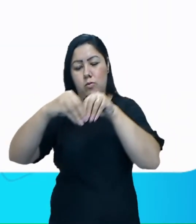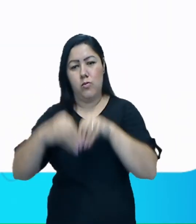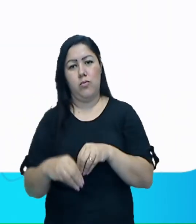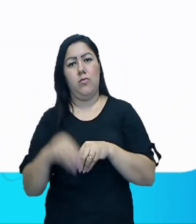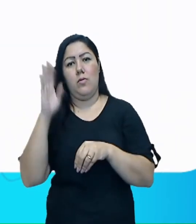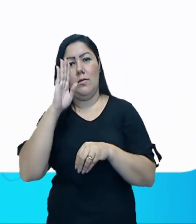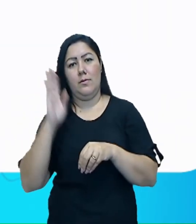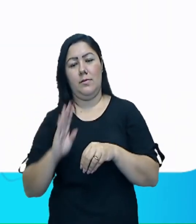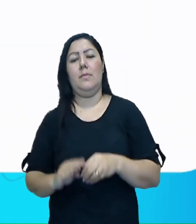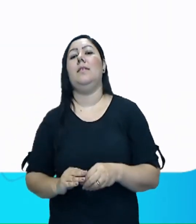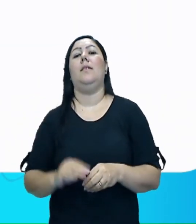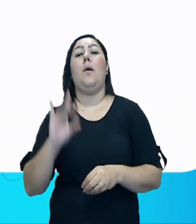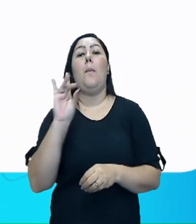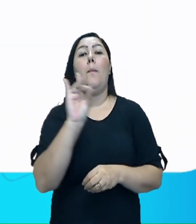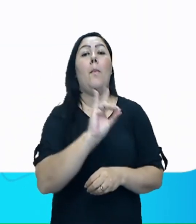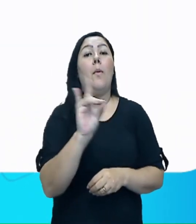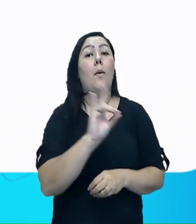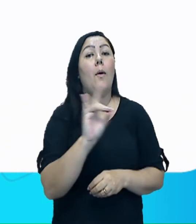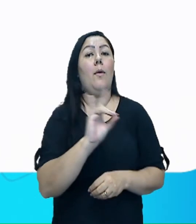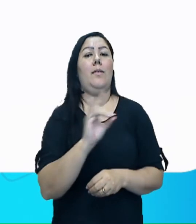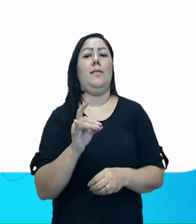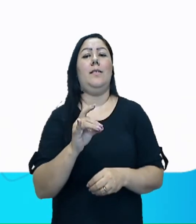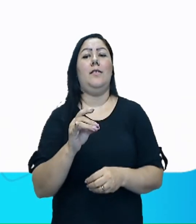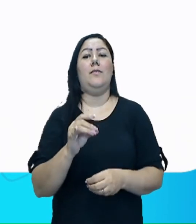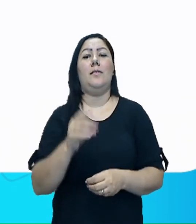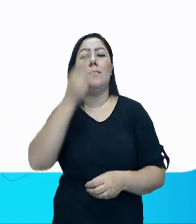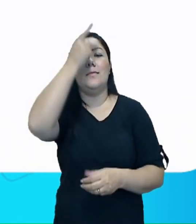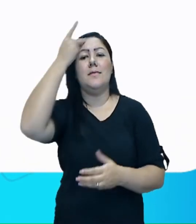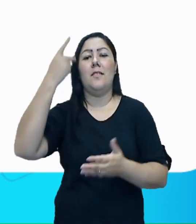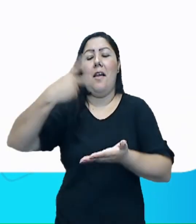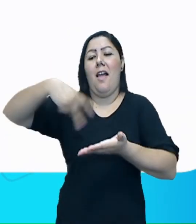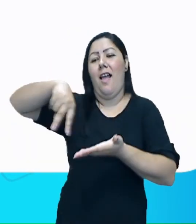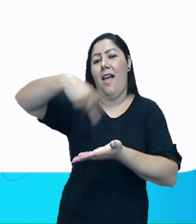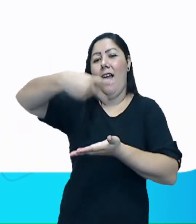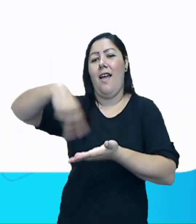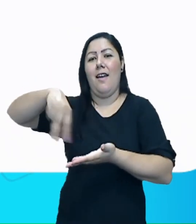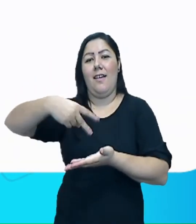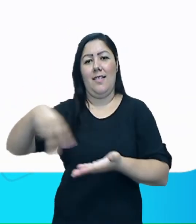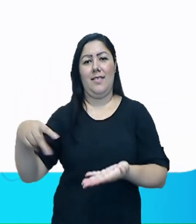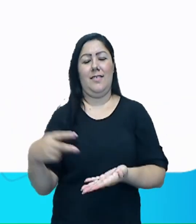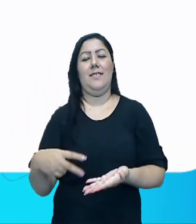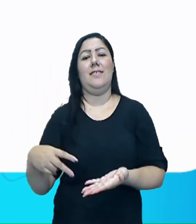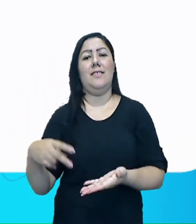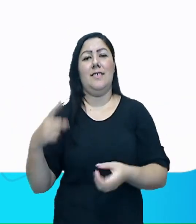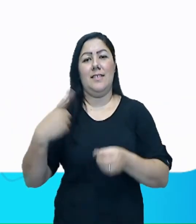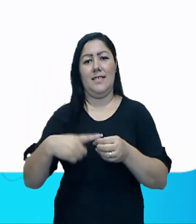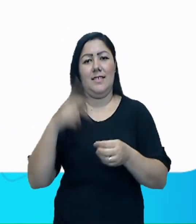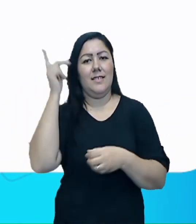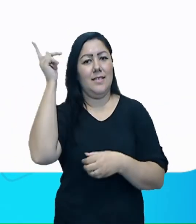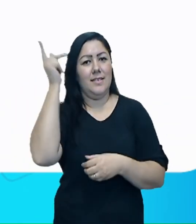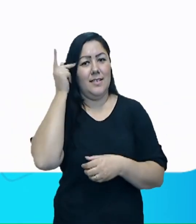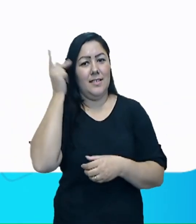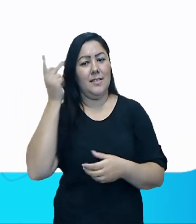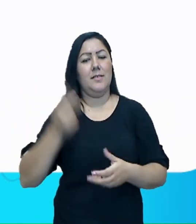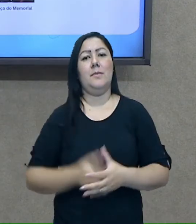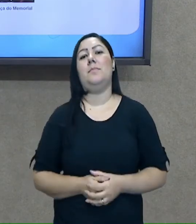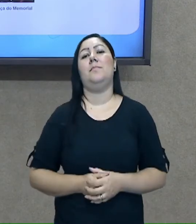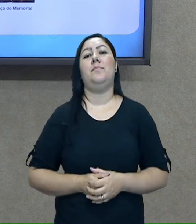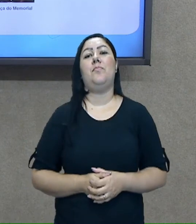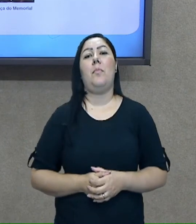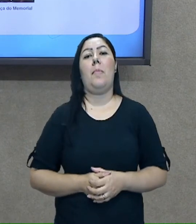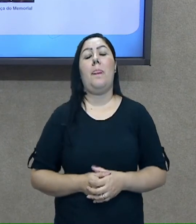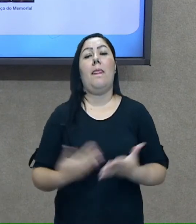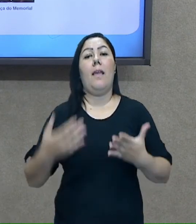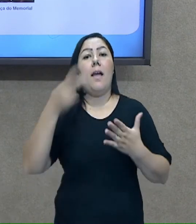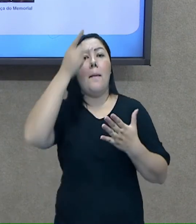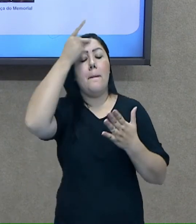Memorial da América Latina em São Paulo. O autor finaliza o artigo com a apresentação de